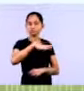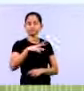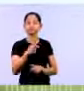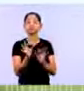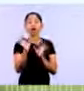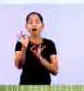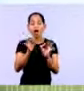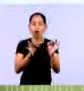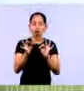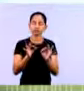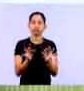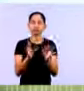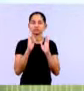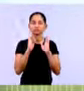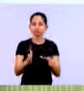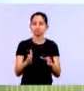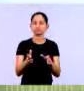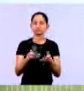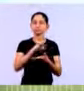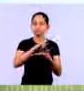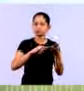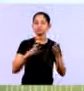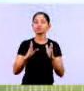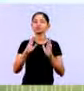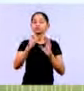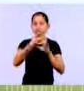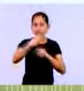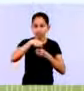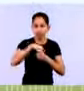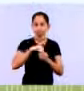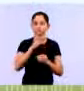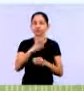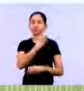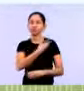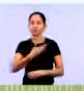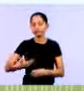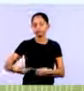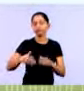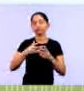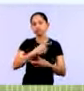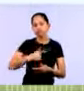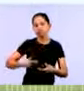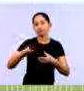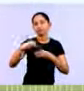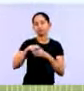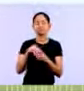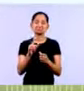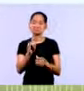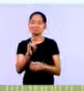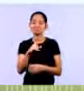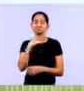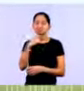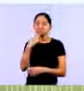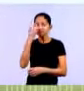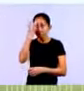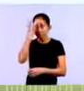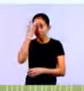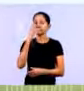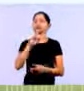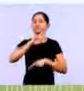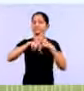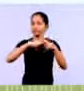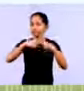desses tributos nas atividades estatais. Então, esse é o equilíbrio. Se ele não gastar adequadamente, ele vai ter sanções